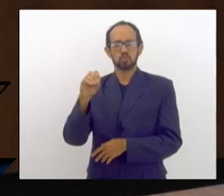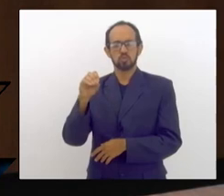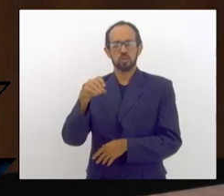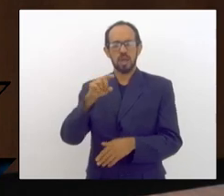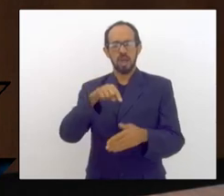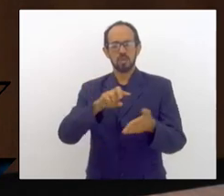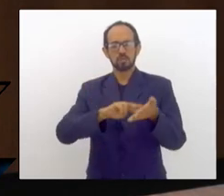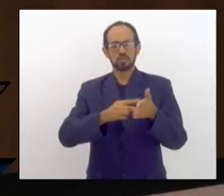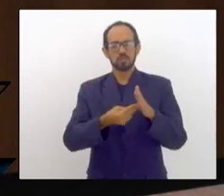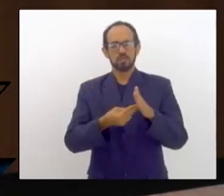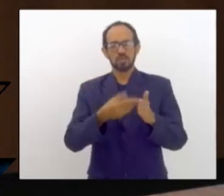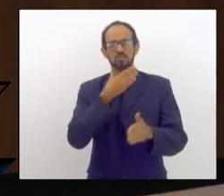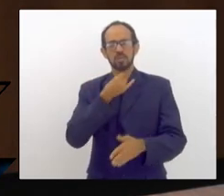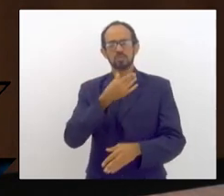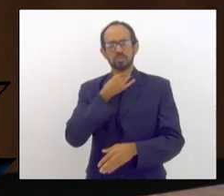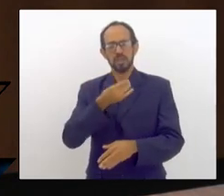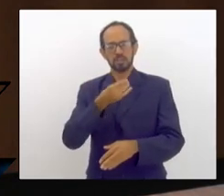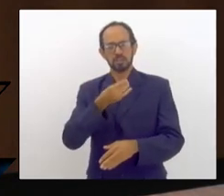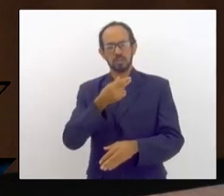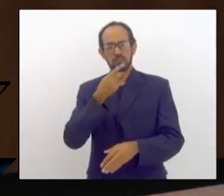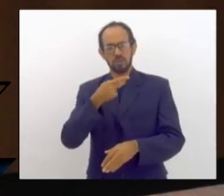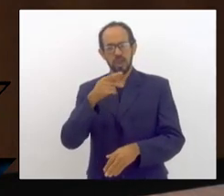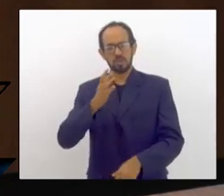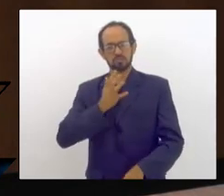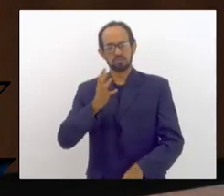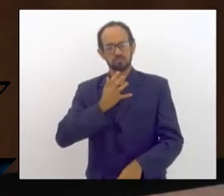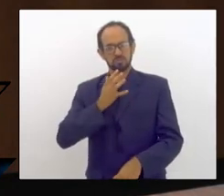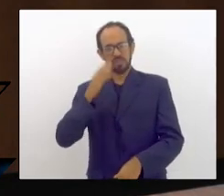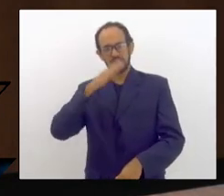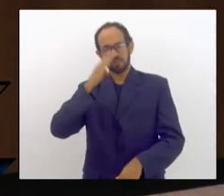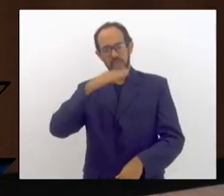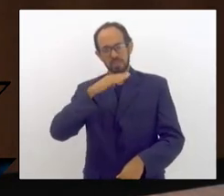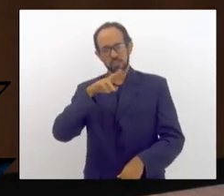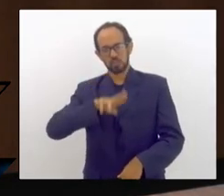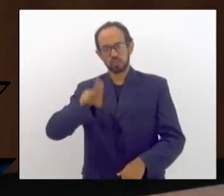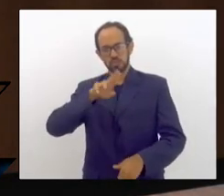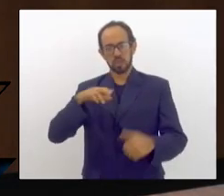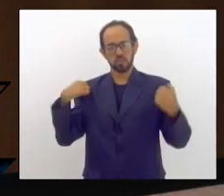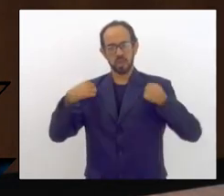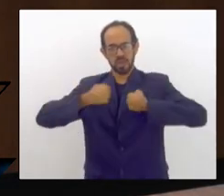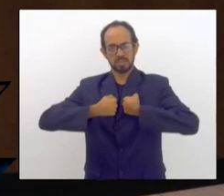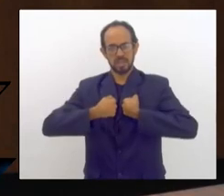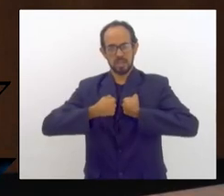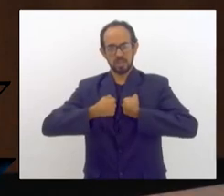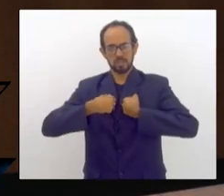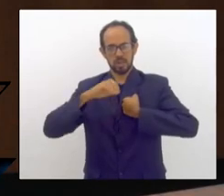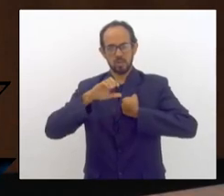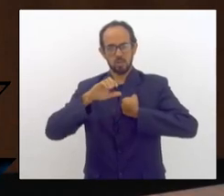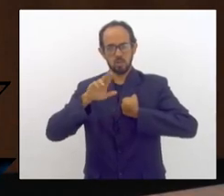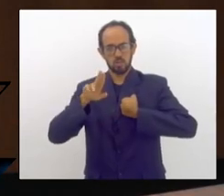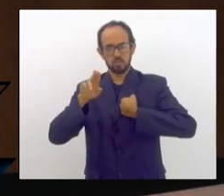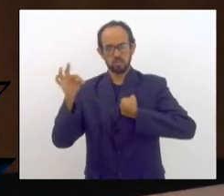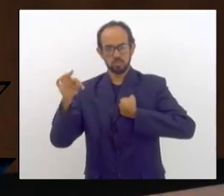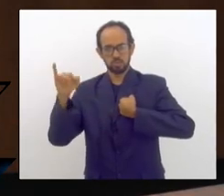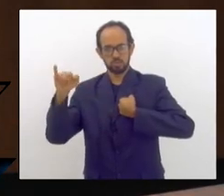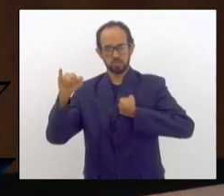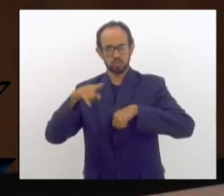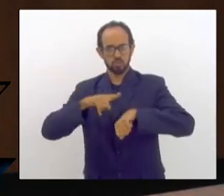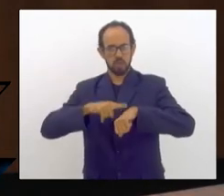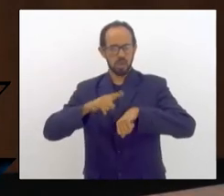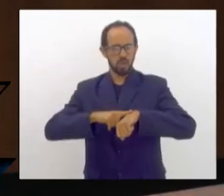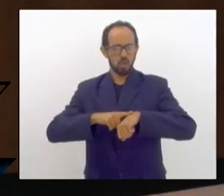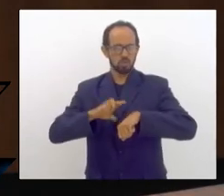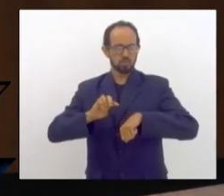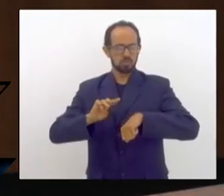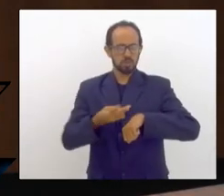ele fala, a burguesia fede usando um casaco da Gucci, um relógio de milhares de reais, e ele estava